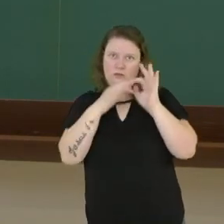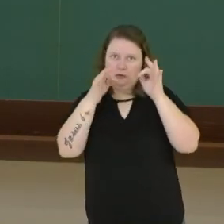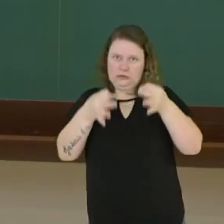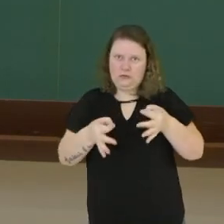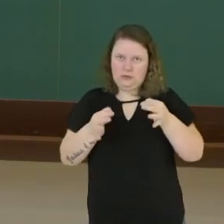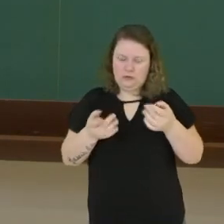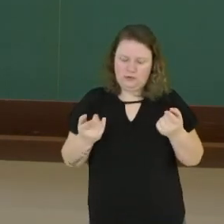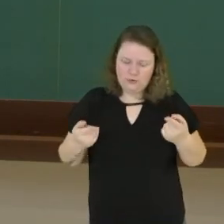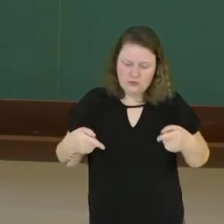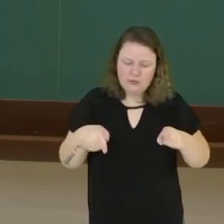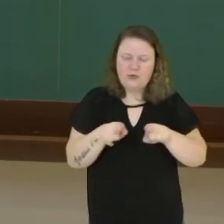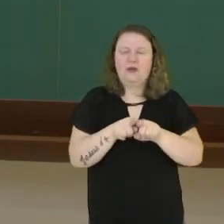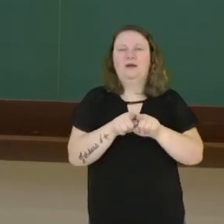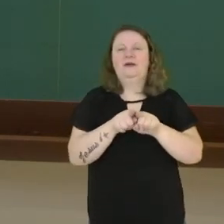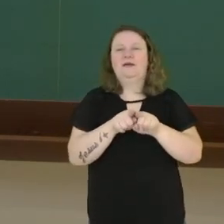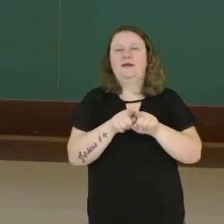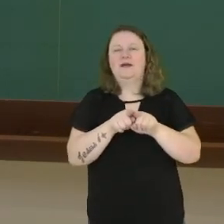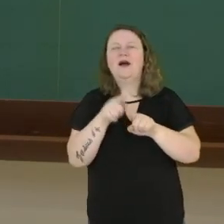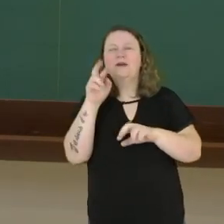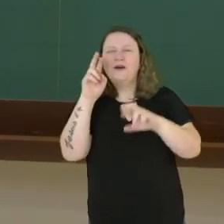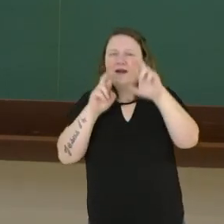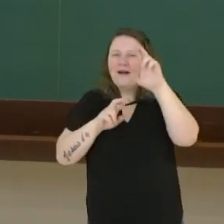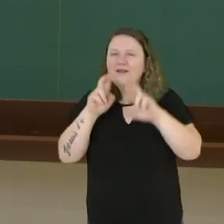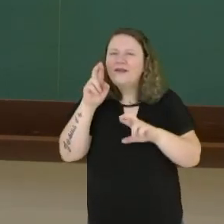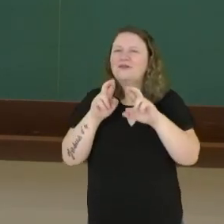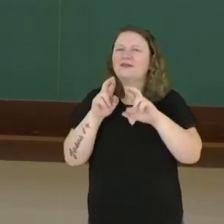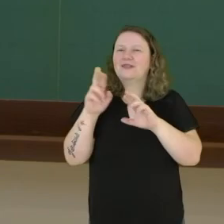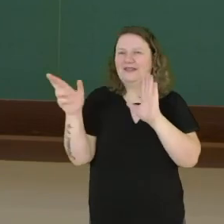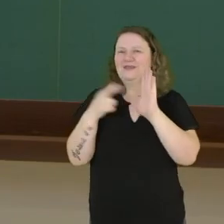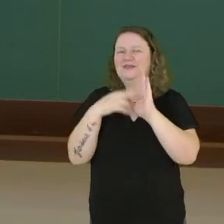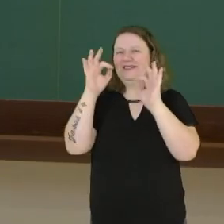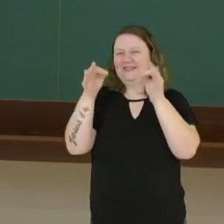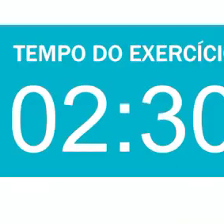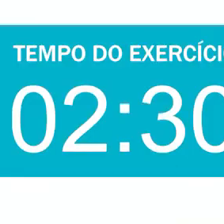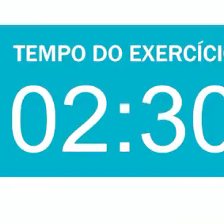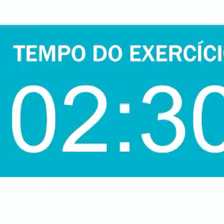para conferir se a resposta de vocês está correta.